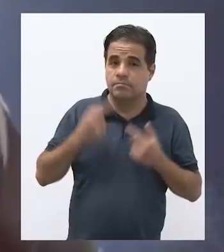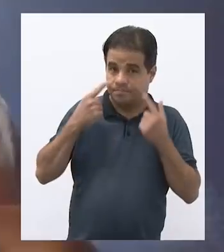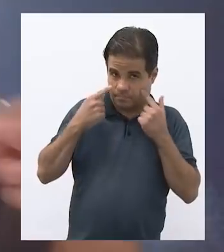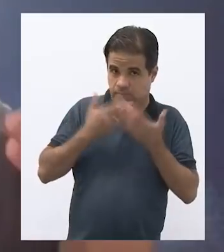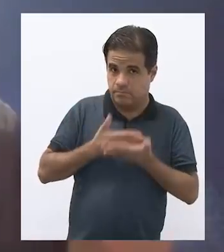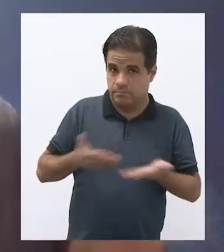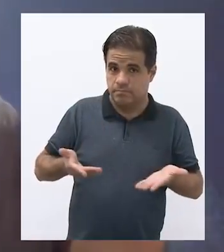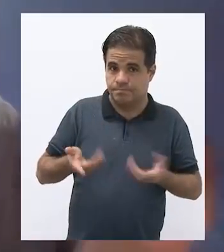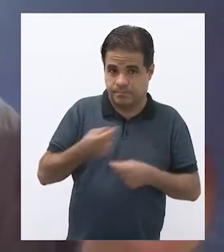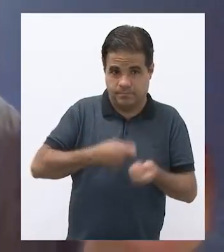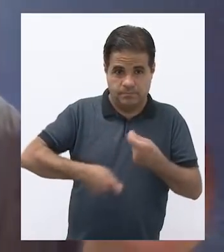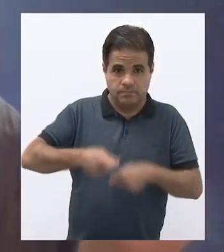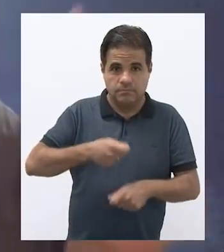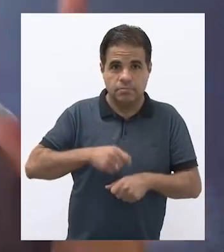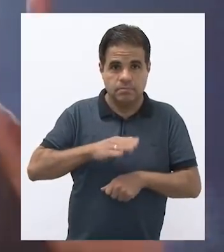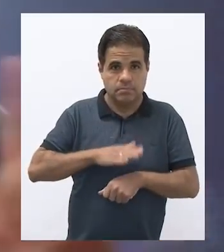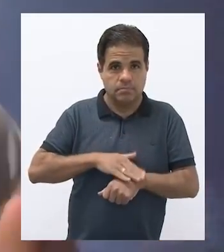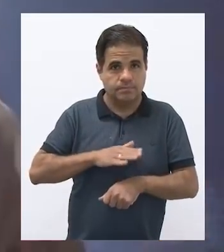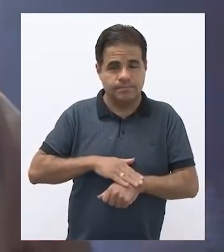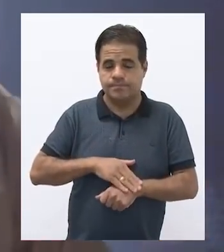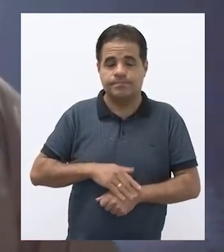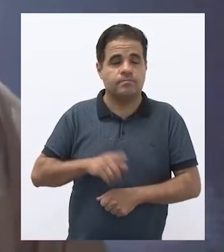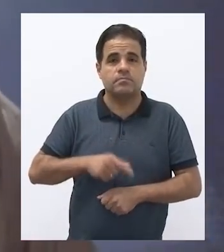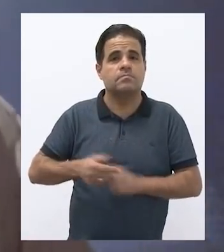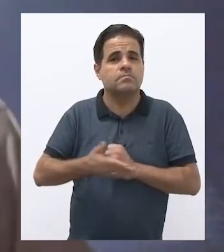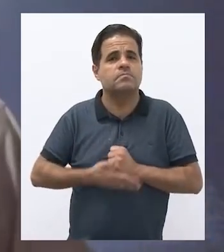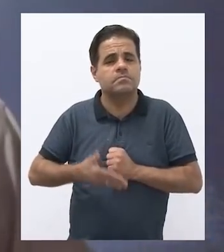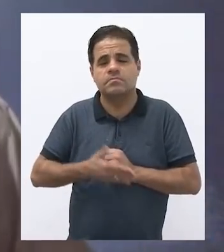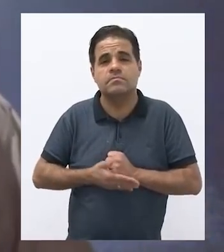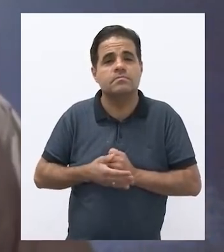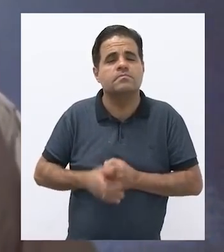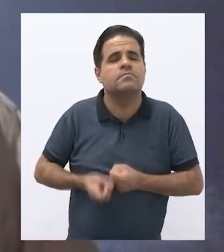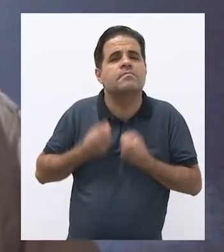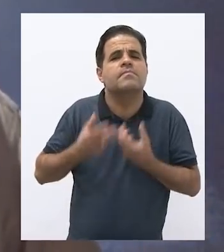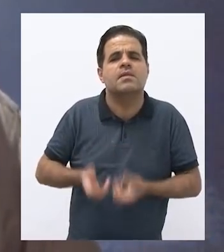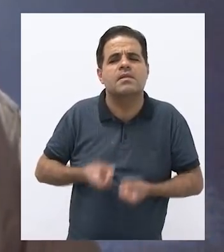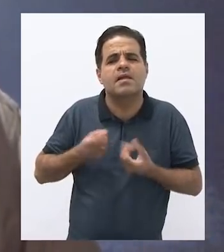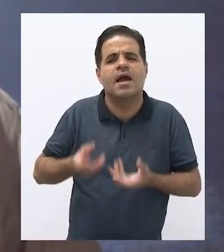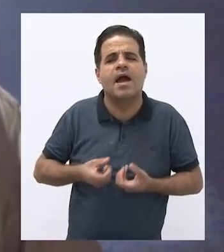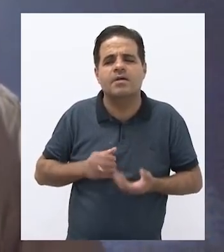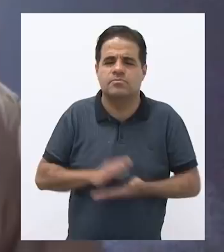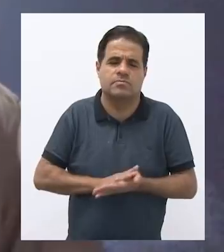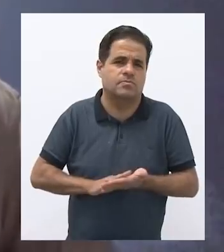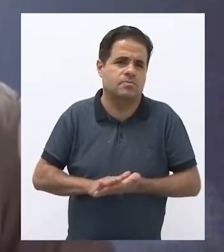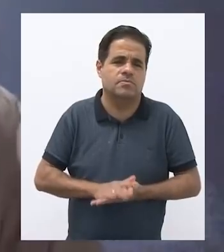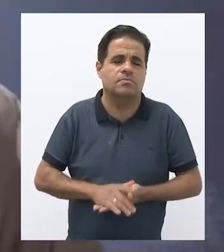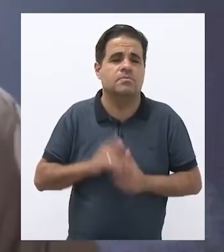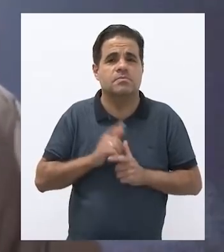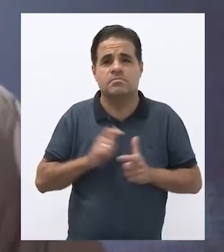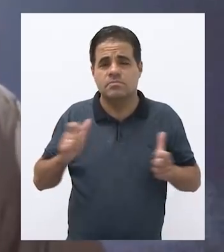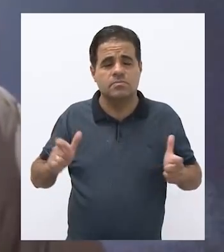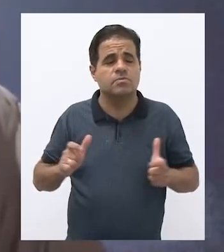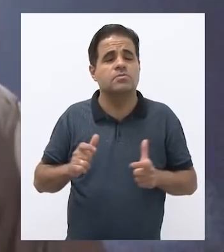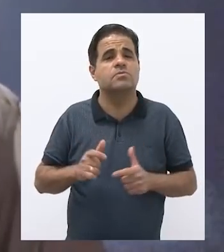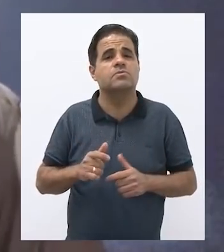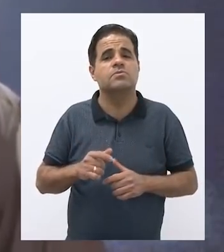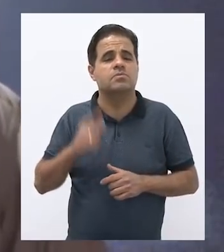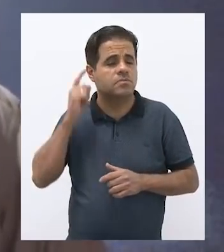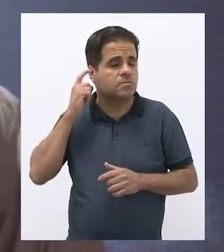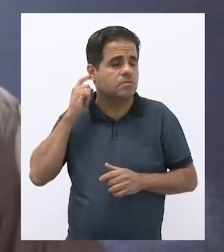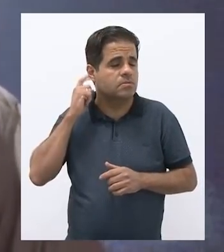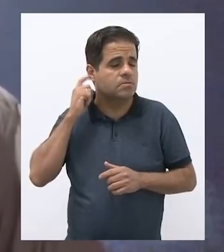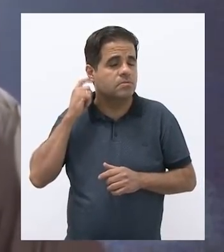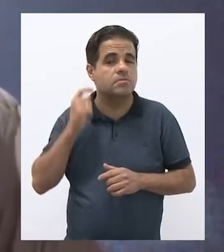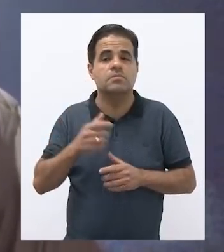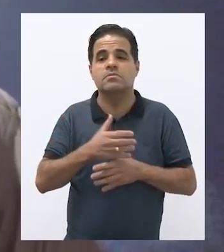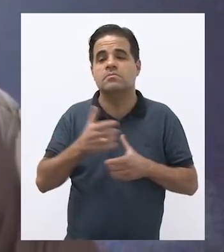a economia do nosso tempo, ela não é baseada em dados. A maior moeda do nosso tempo, vocês sabem qual